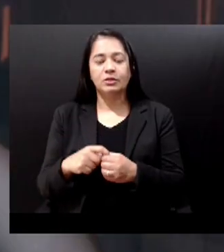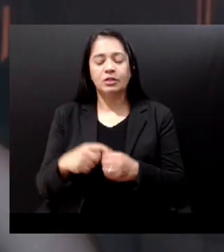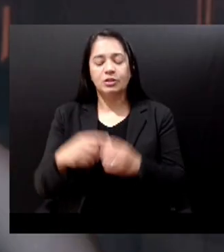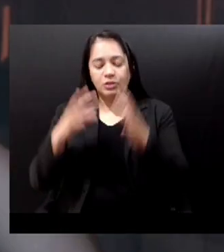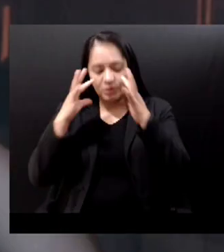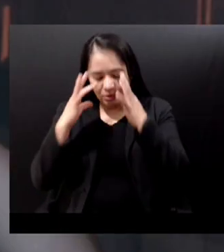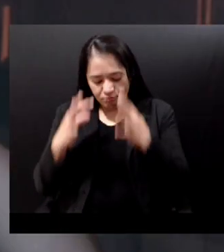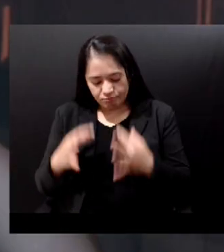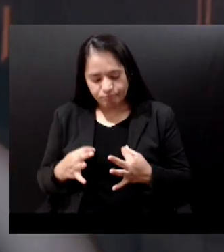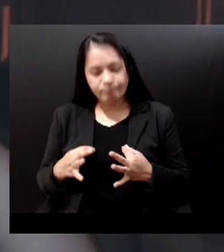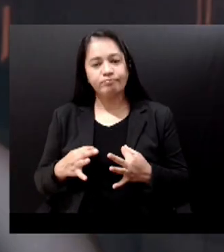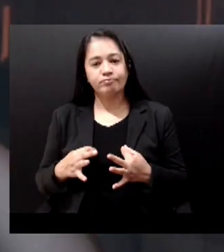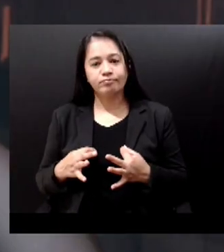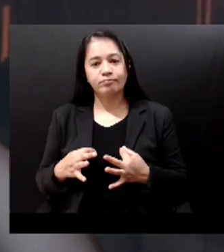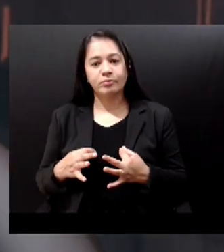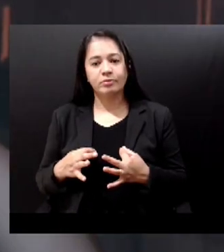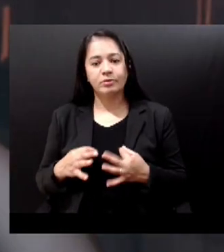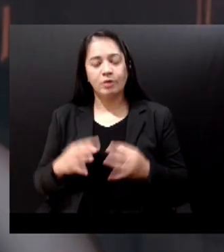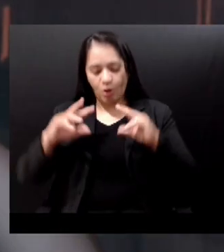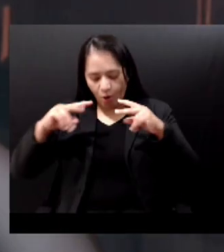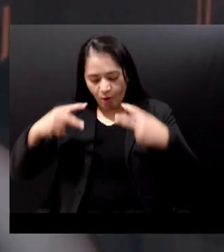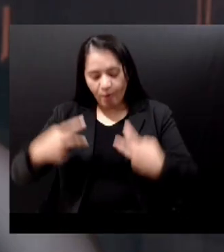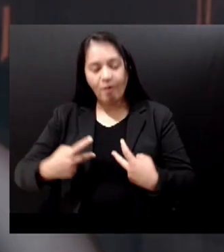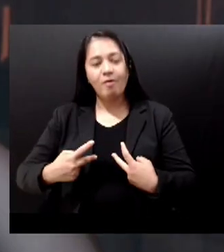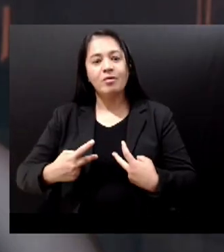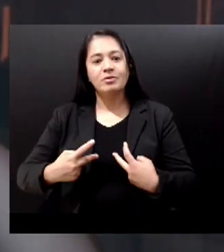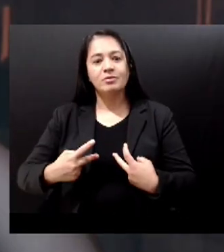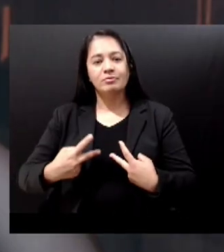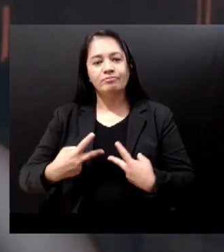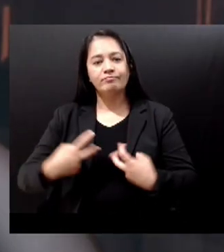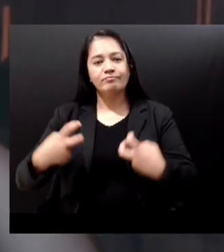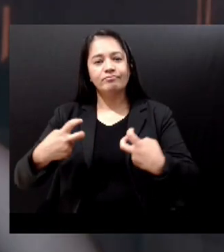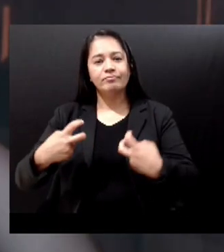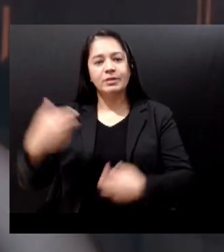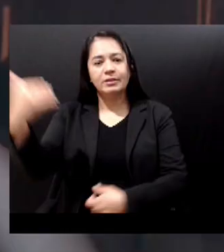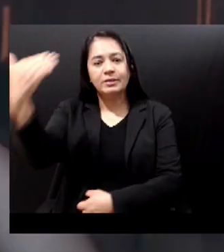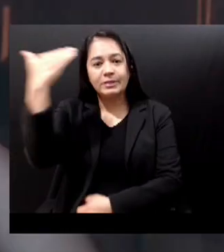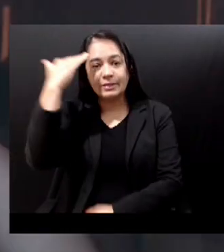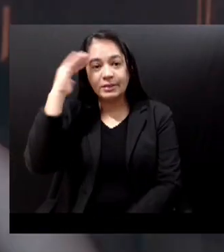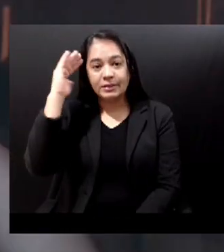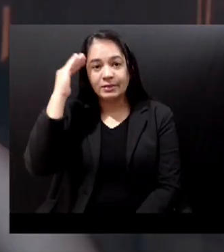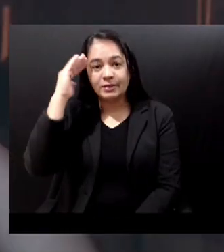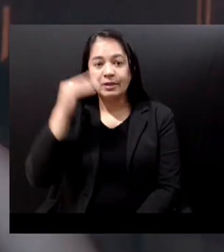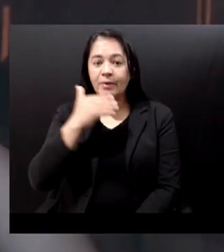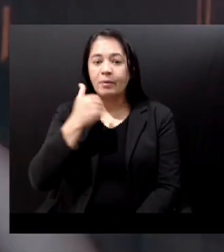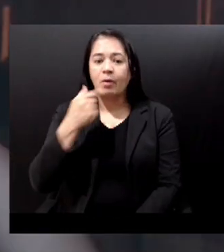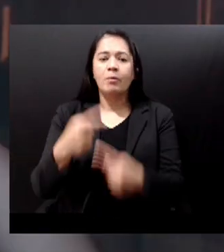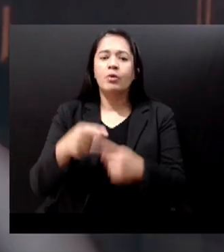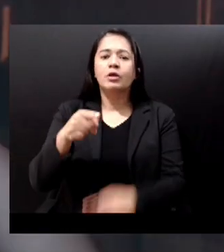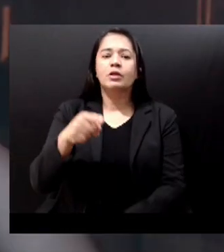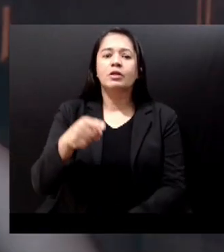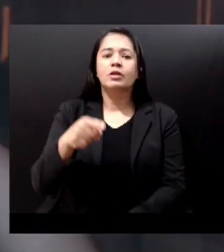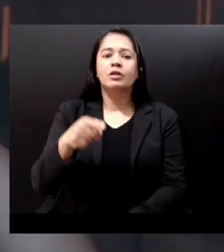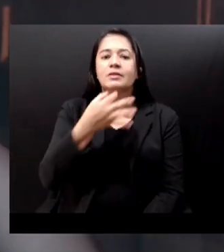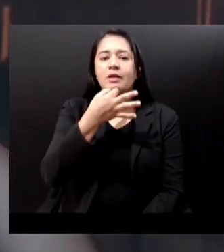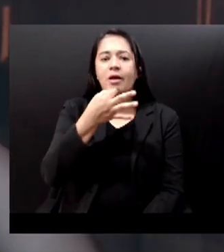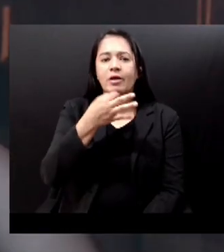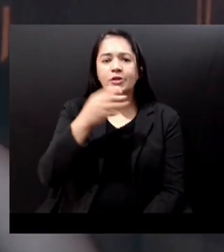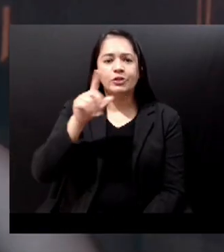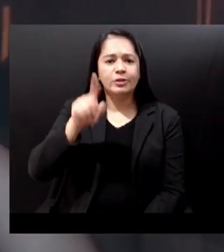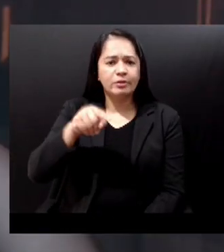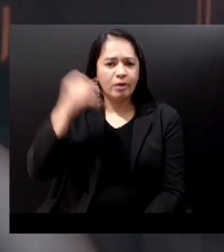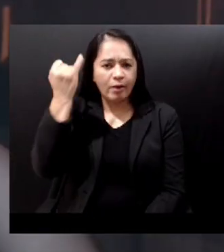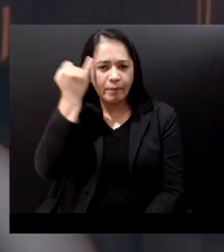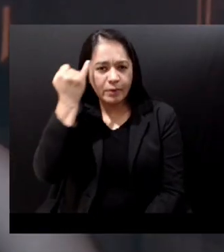pouco esse olhar para dentro, no sentido de entender por que que você está colocando isso como preguiça e se às vezes é cansaço